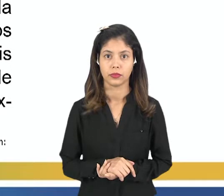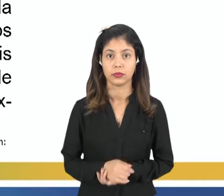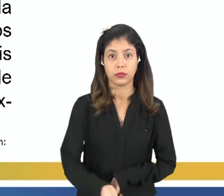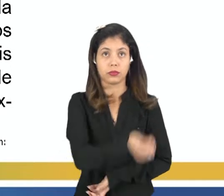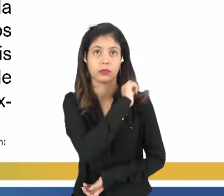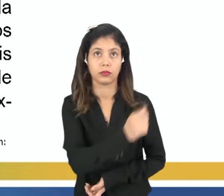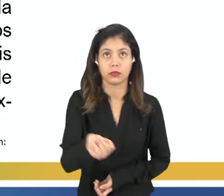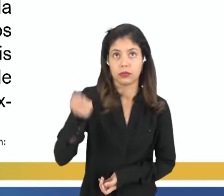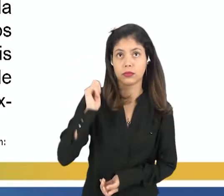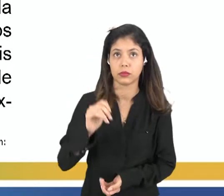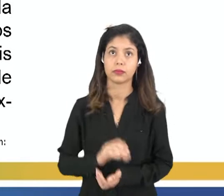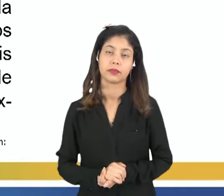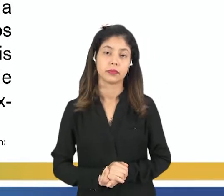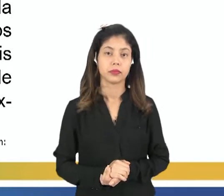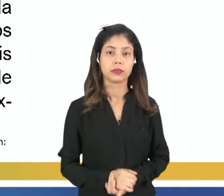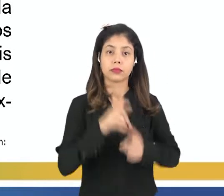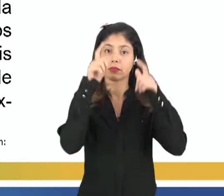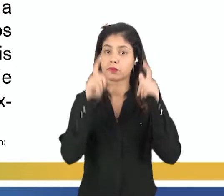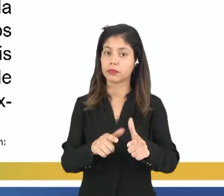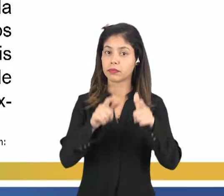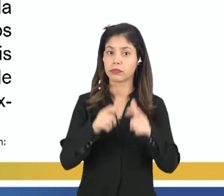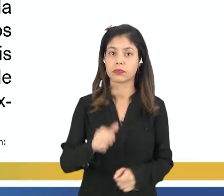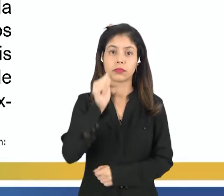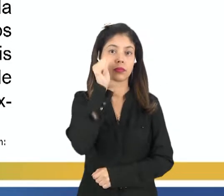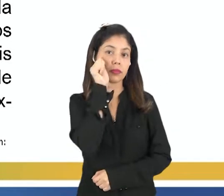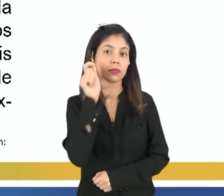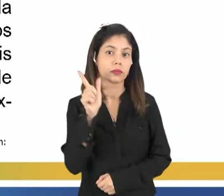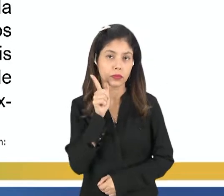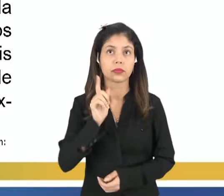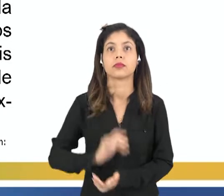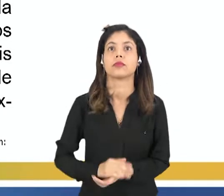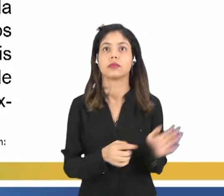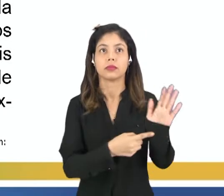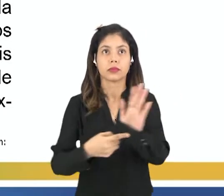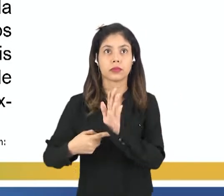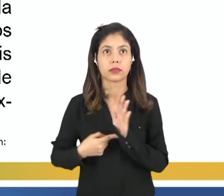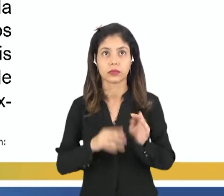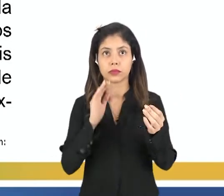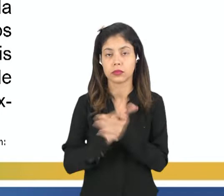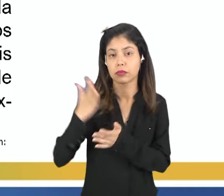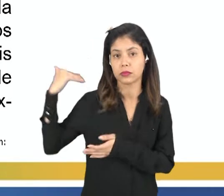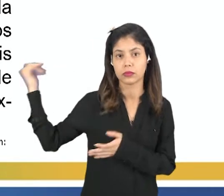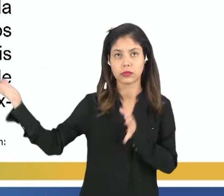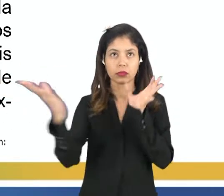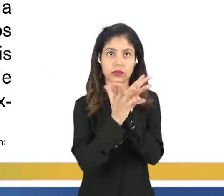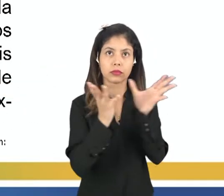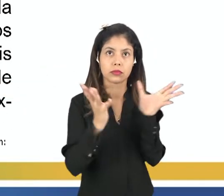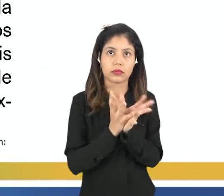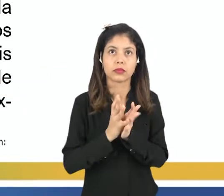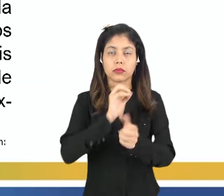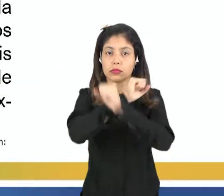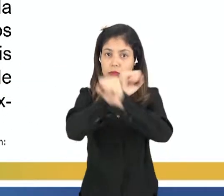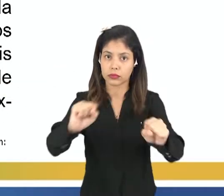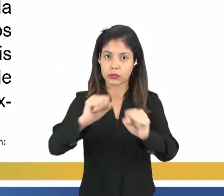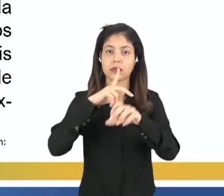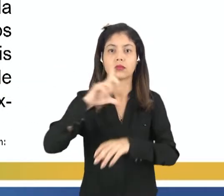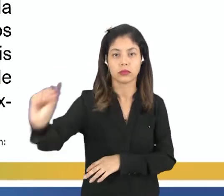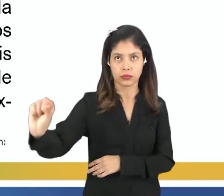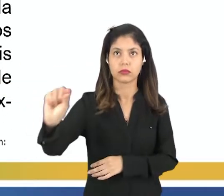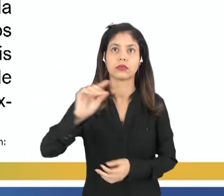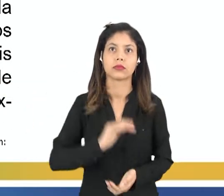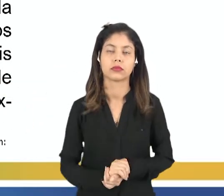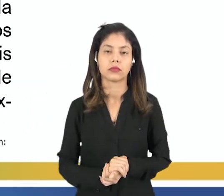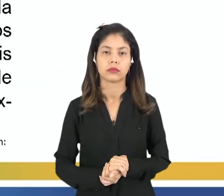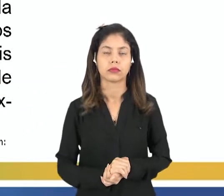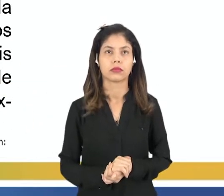O Quilombo dos Palmares, localizado no atual estado de Alagoas, é uma das mais famosas comunidades de escravos